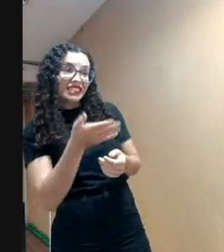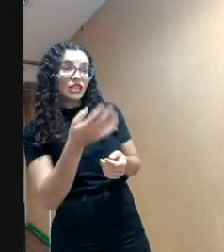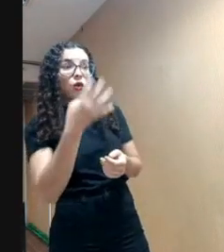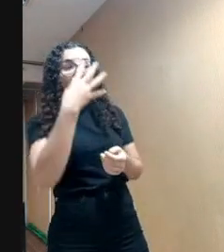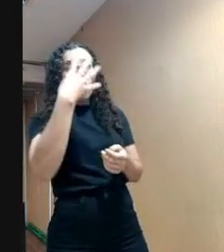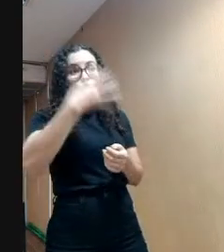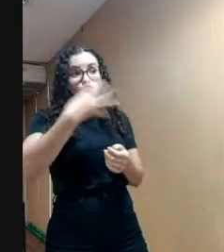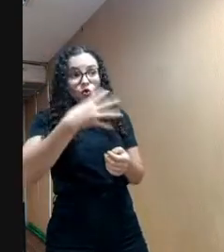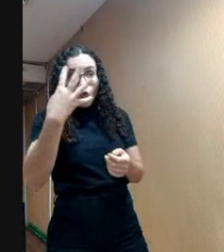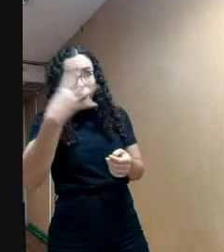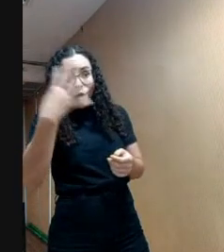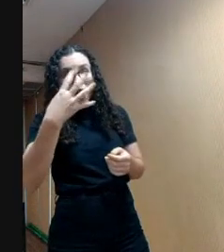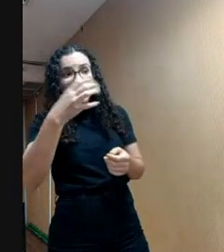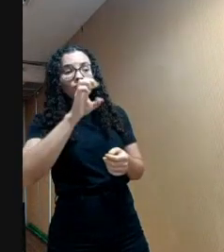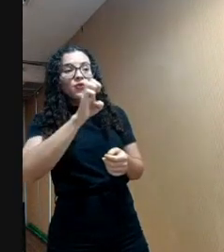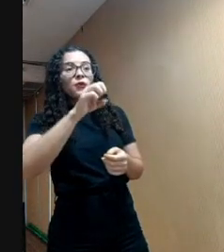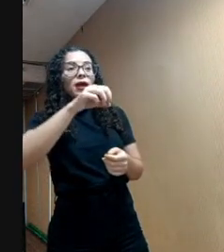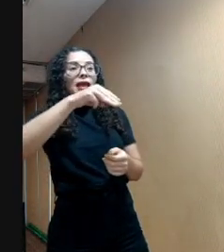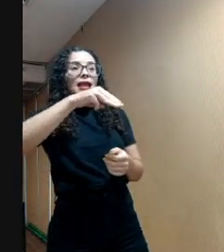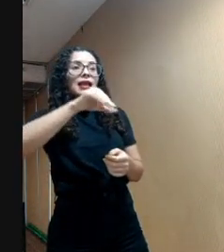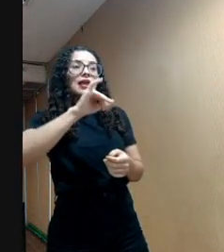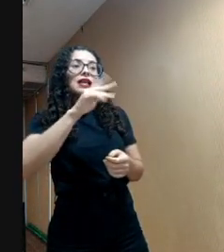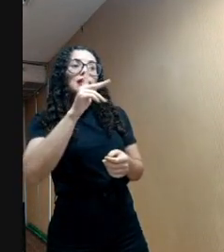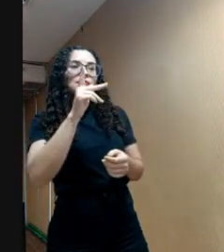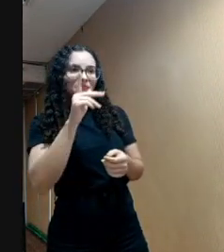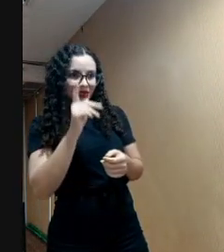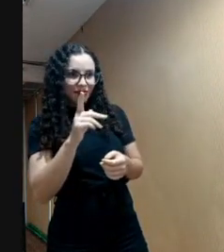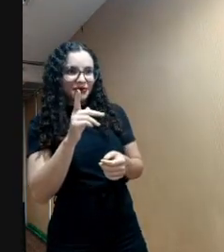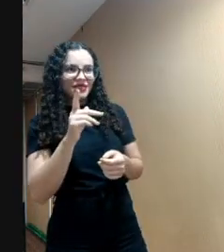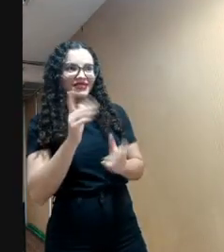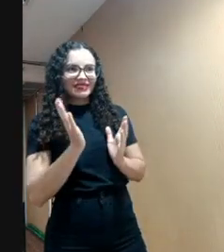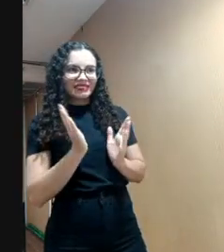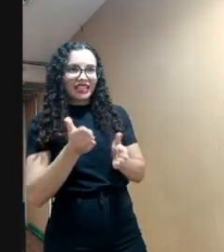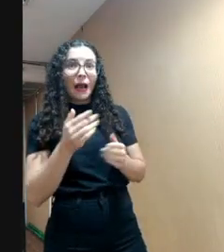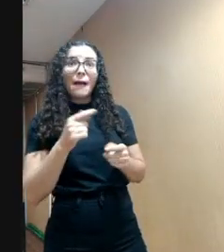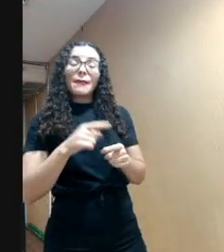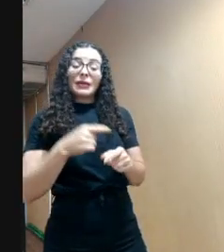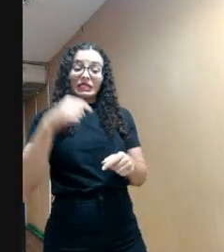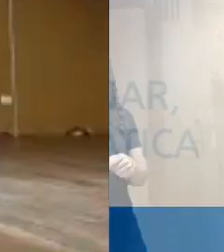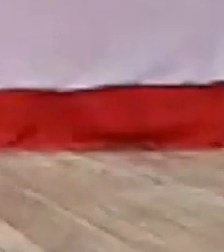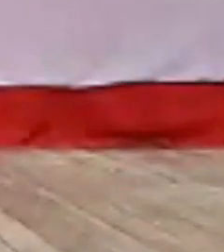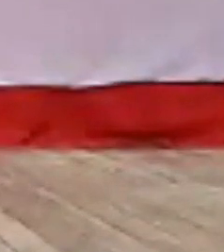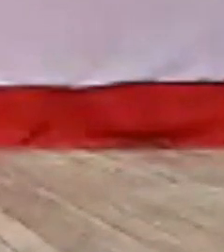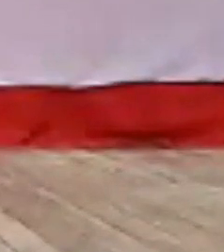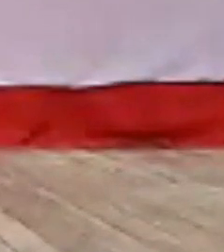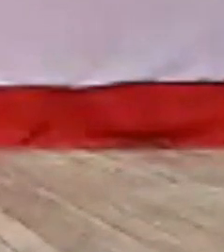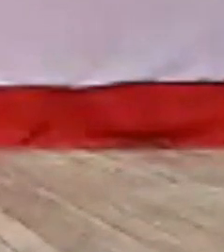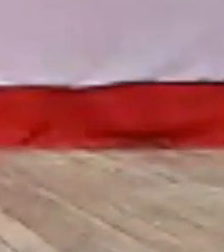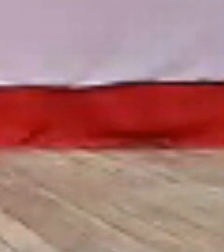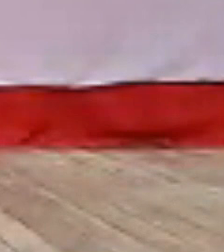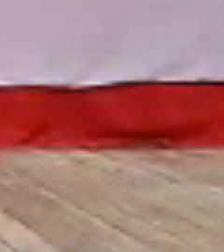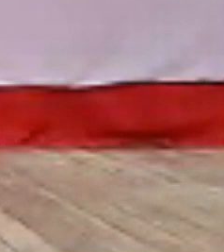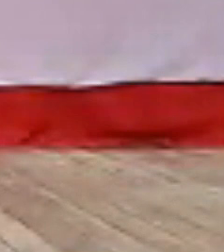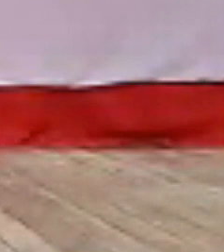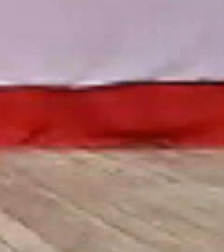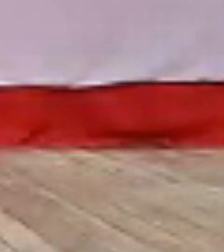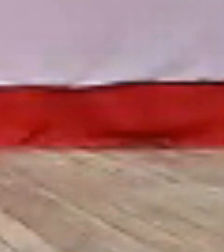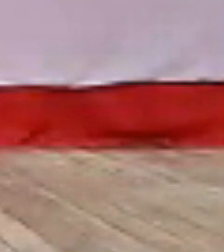que o EMIP deste ano está sendo mais desafiador, né? Tivemos o primeiro em 2020, que